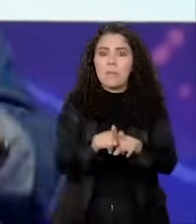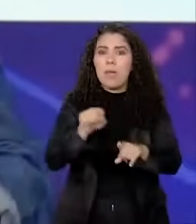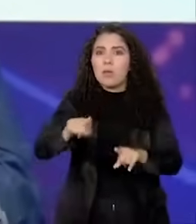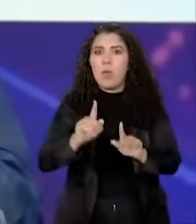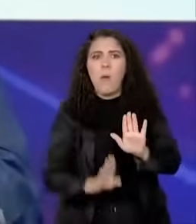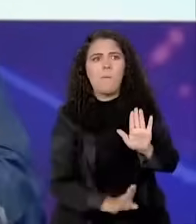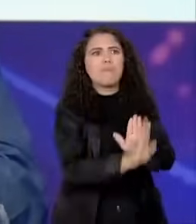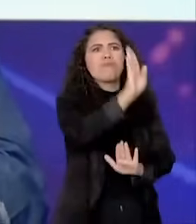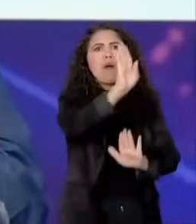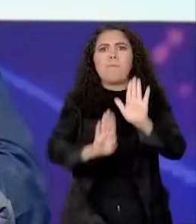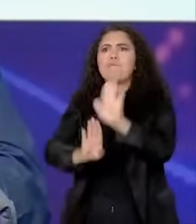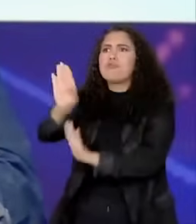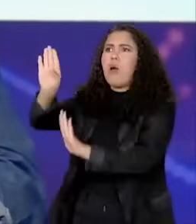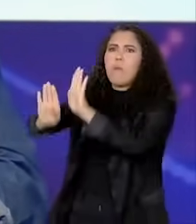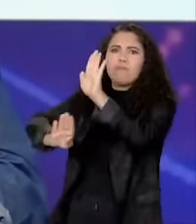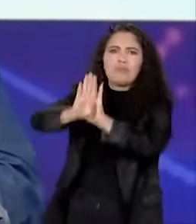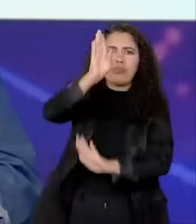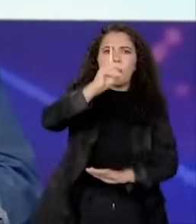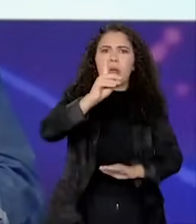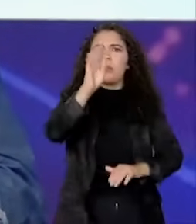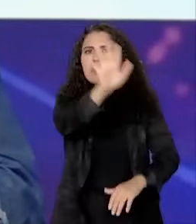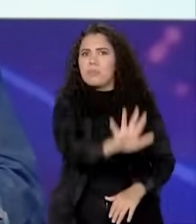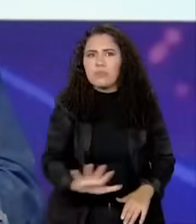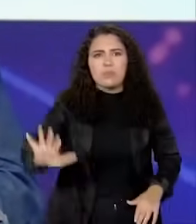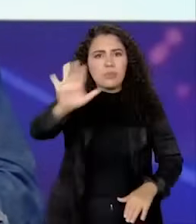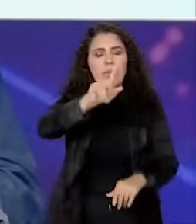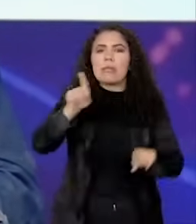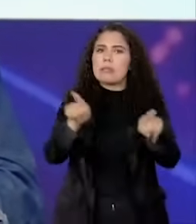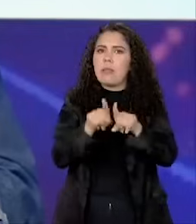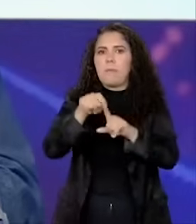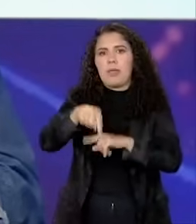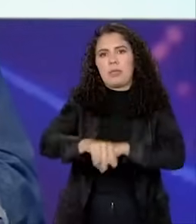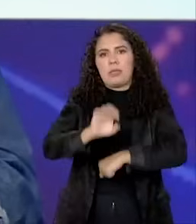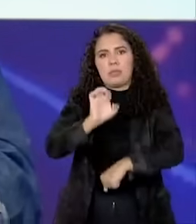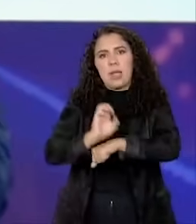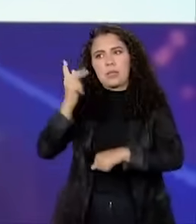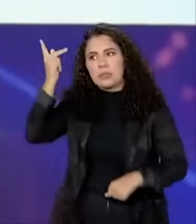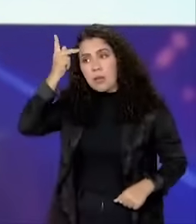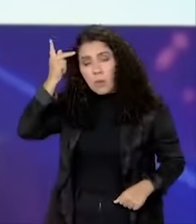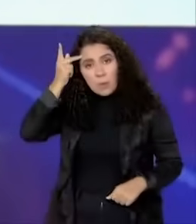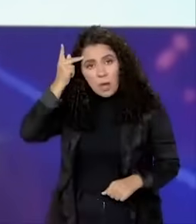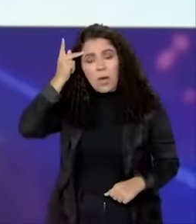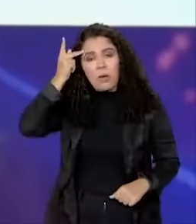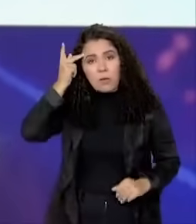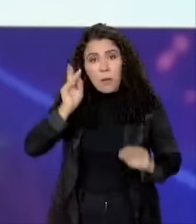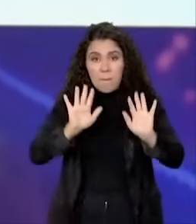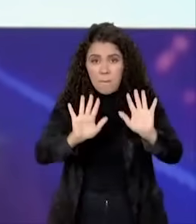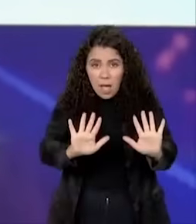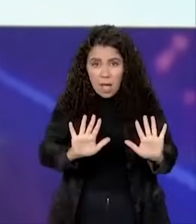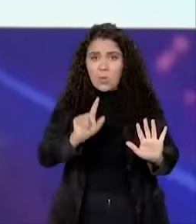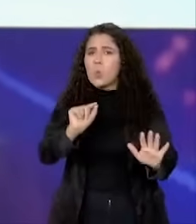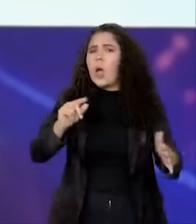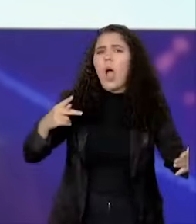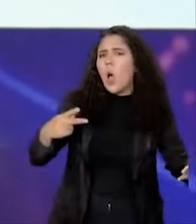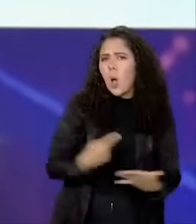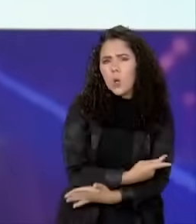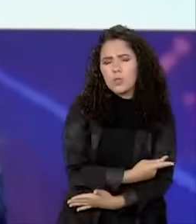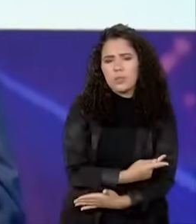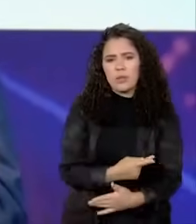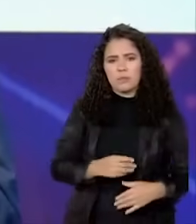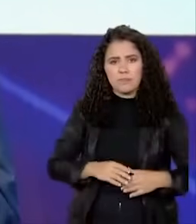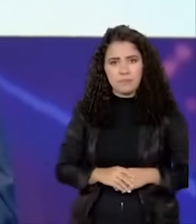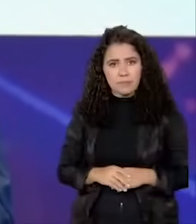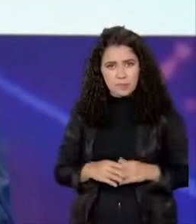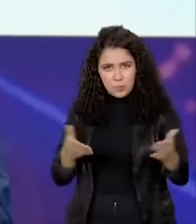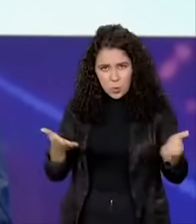vários estados brasileiros e, sobretudo, o estado de São Paulo. Olha o que acontece no dia